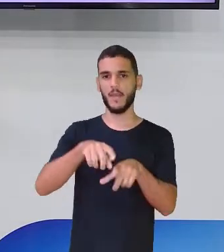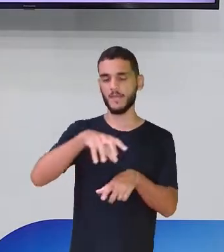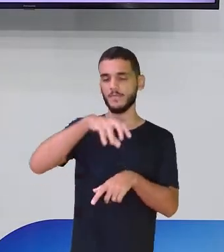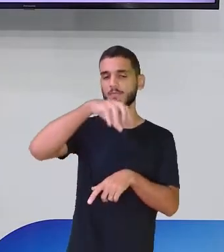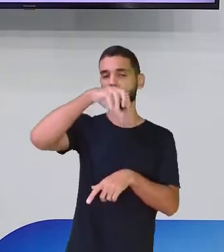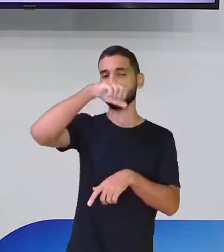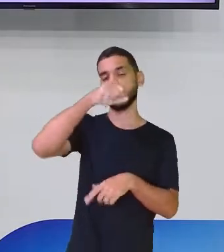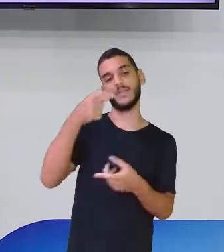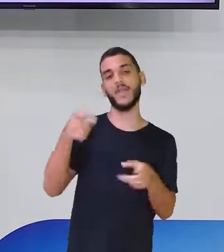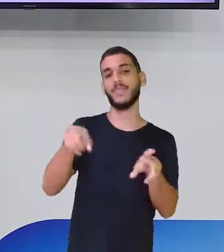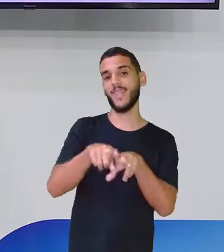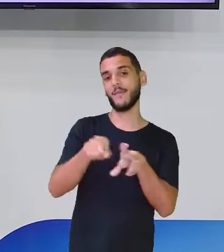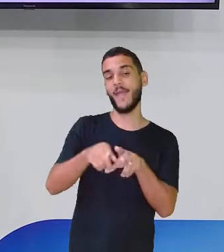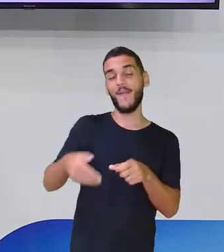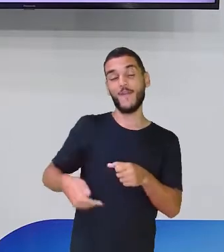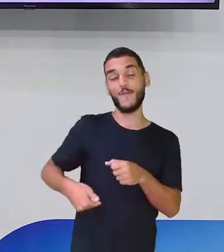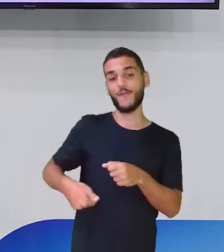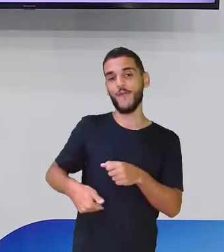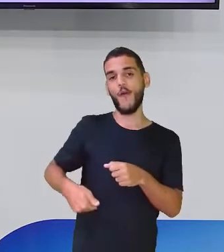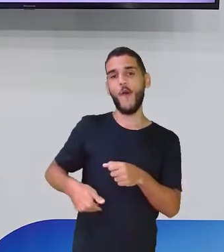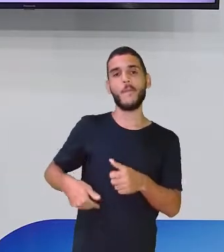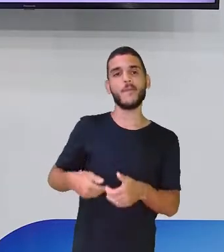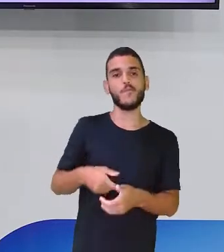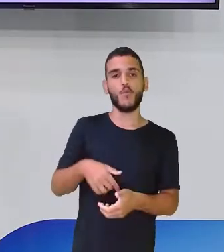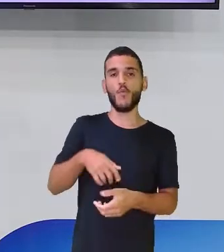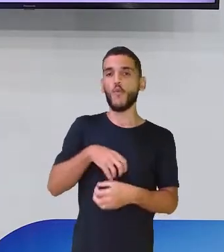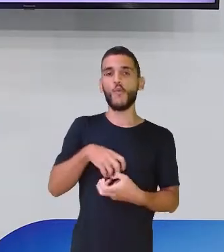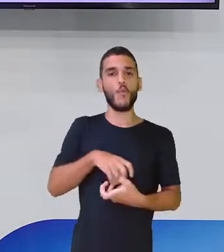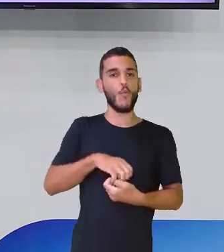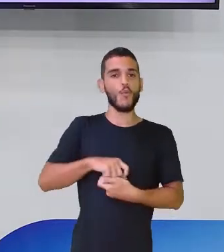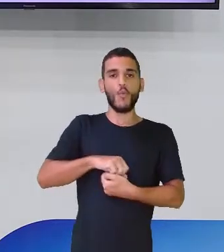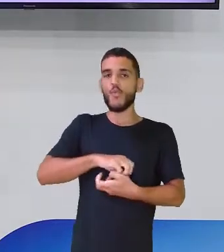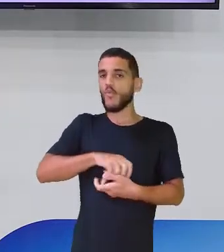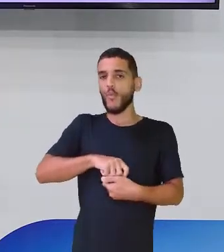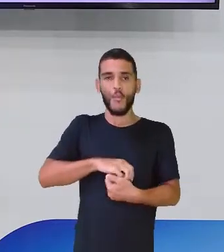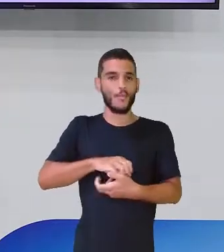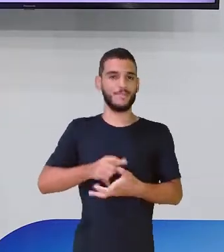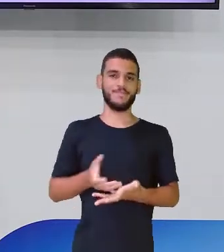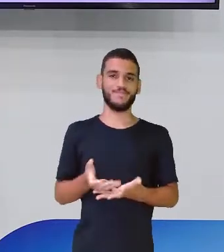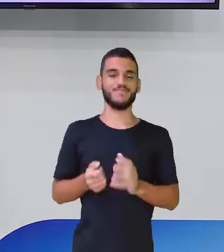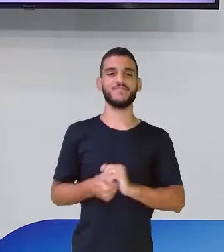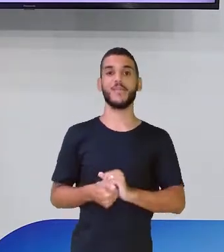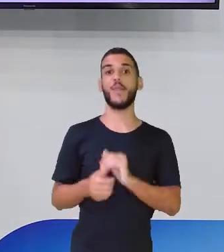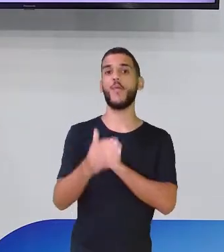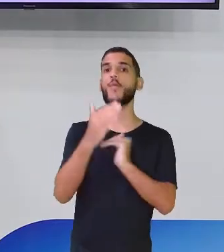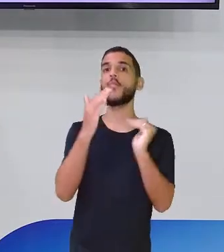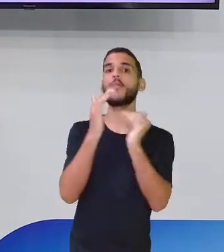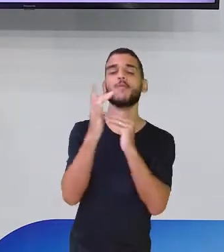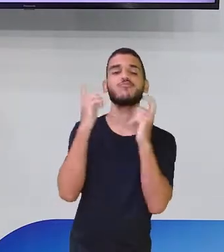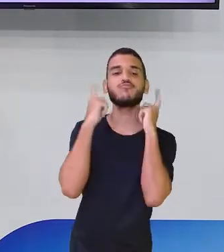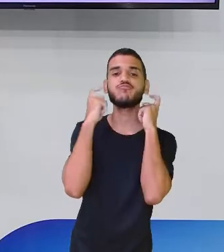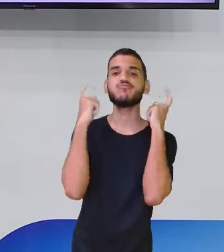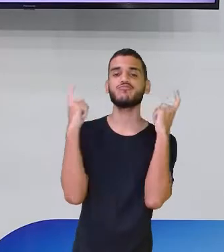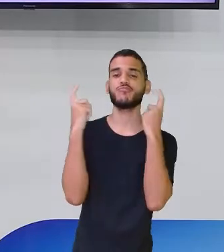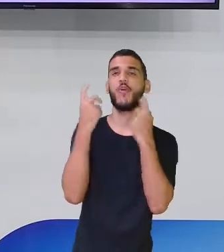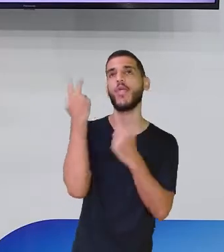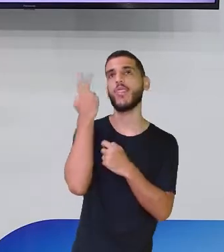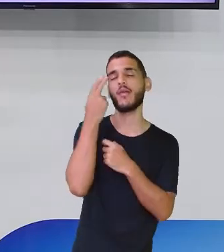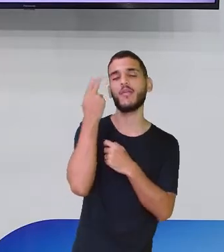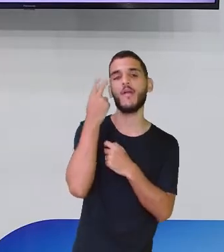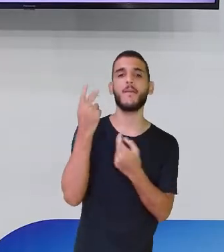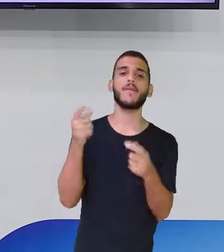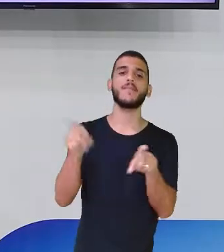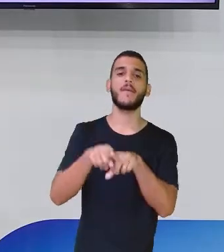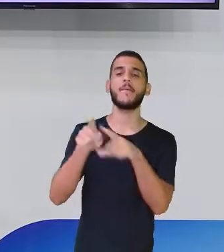está com fome, que produz um som. Ah, isso! Todos os sons que são produzidos naturalmente. O vento,